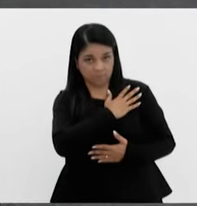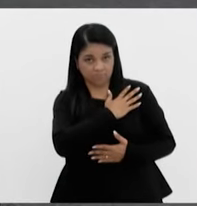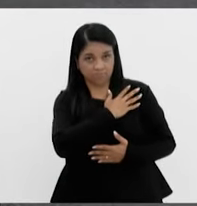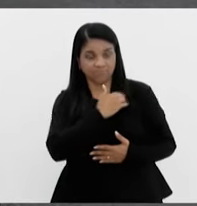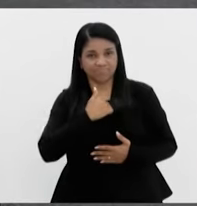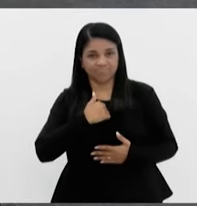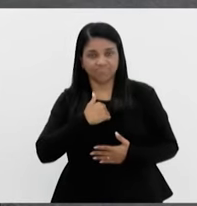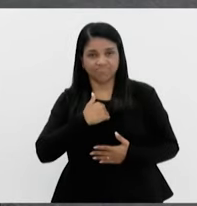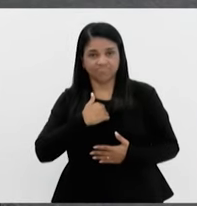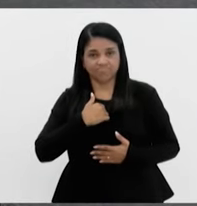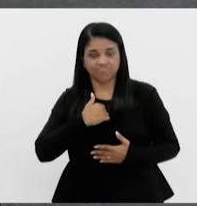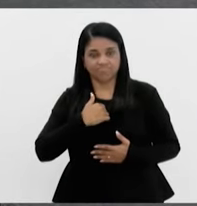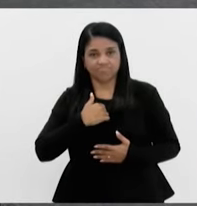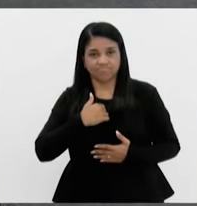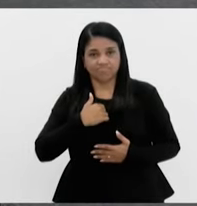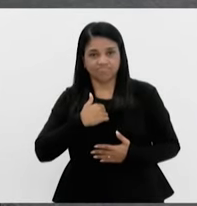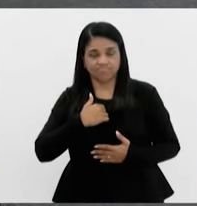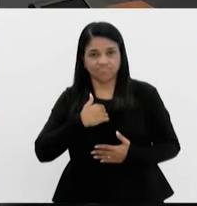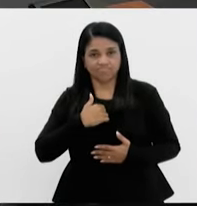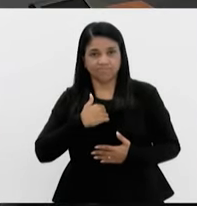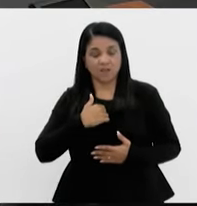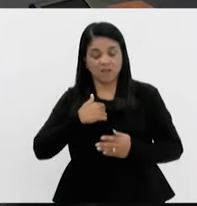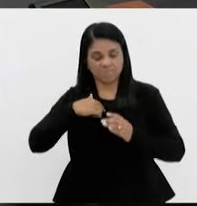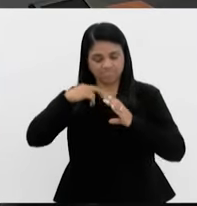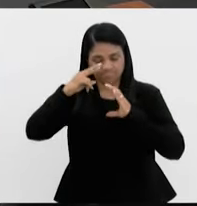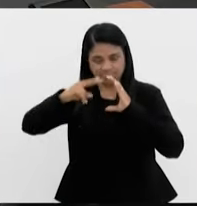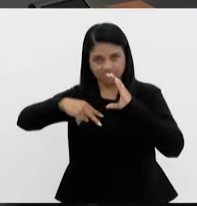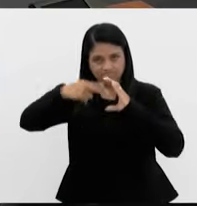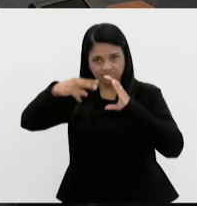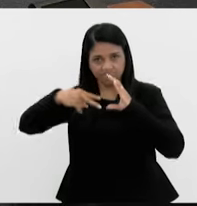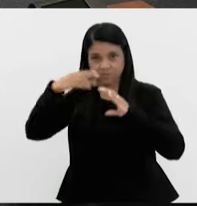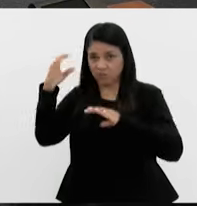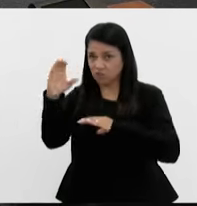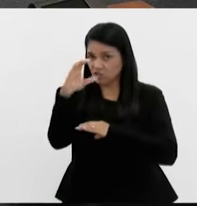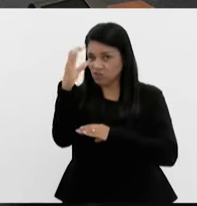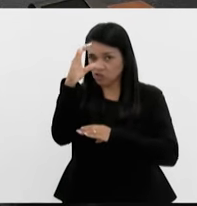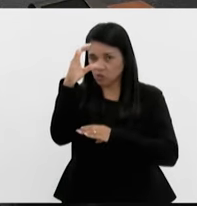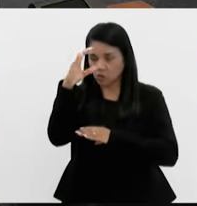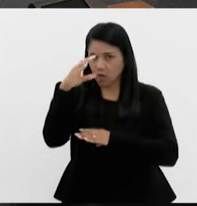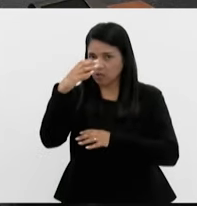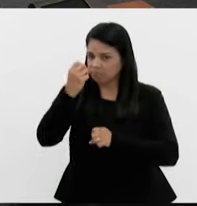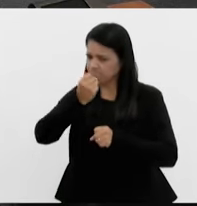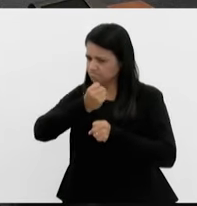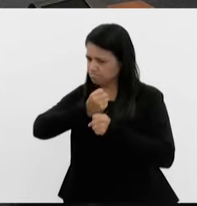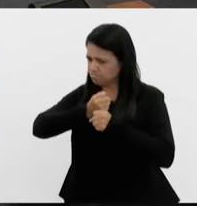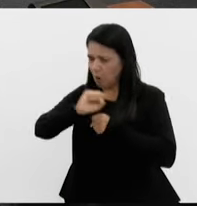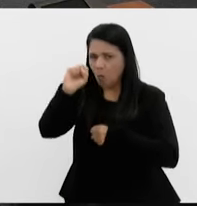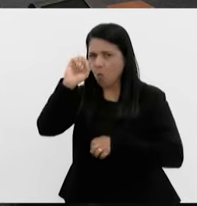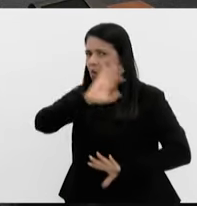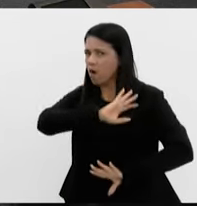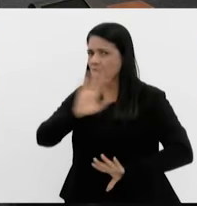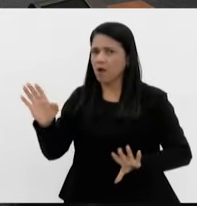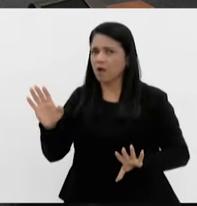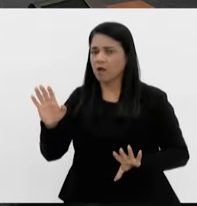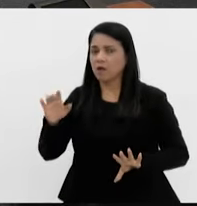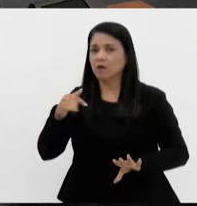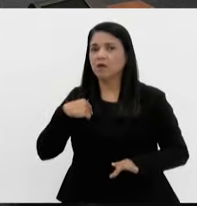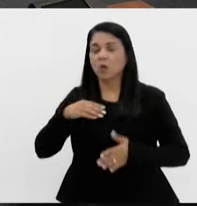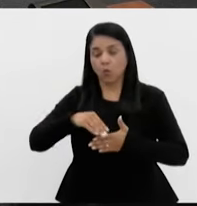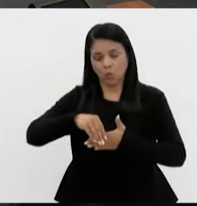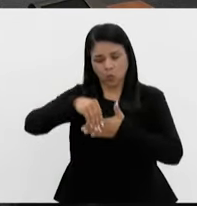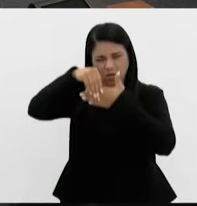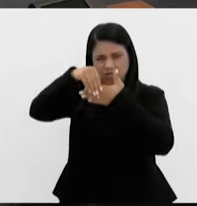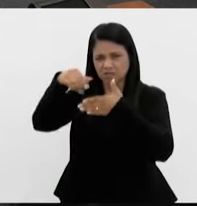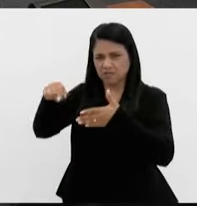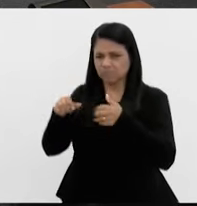minha indignação com a câmara de vereadores de Niterói falando exatamente do líder ali que